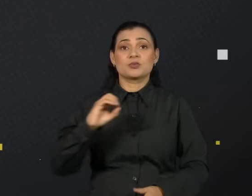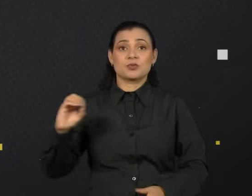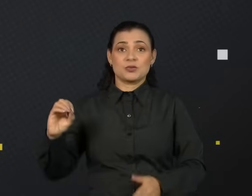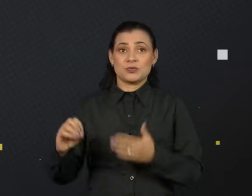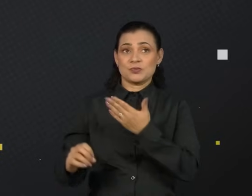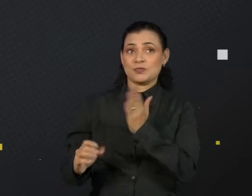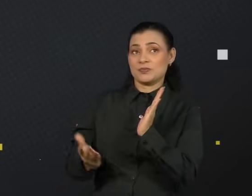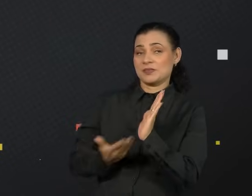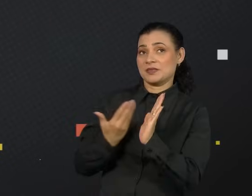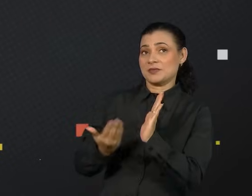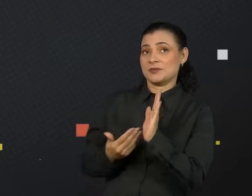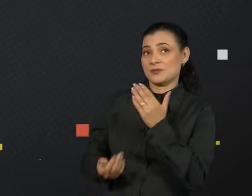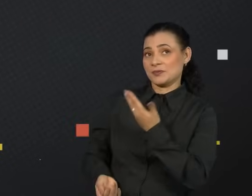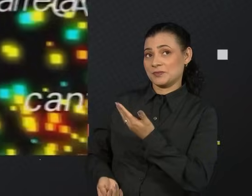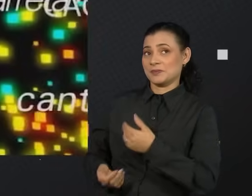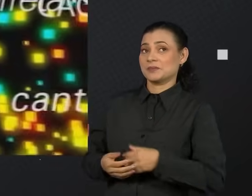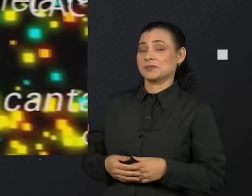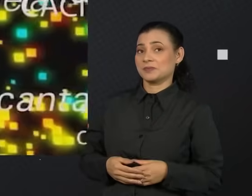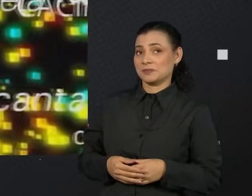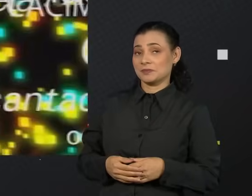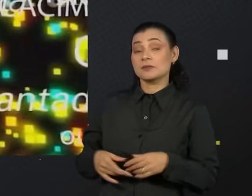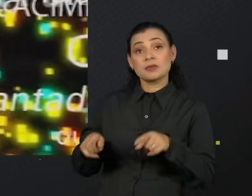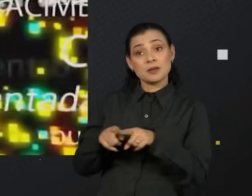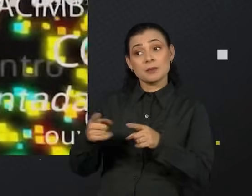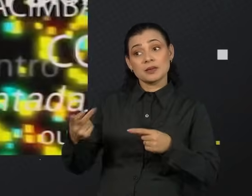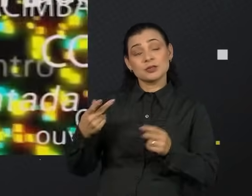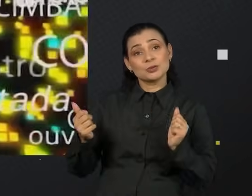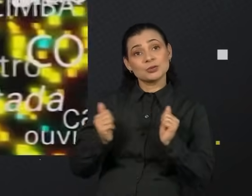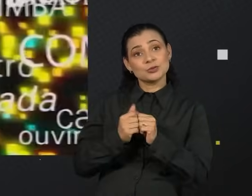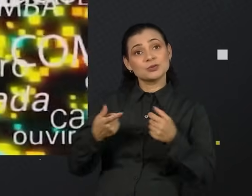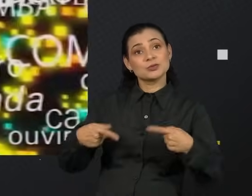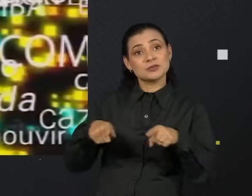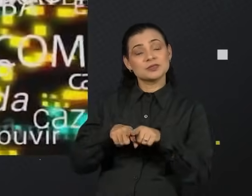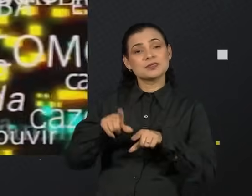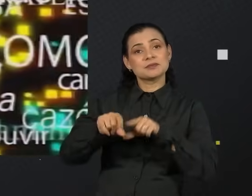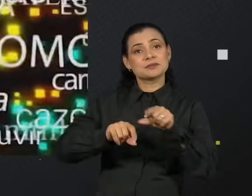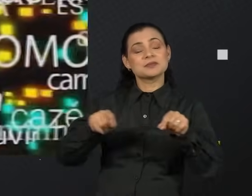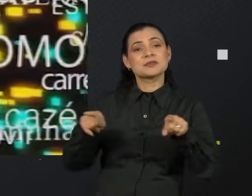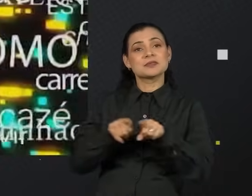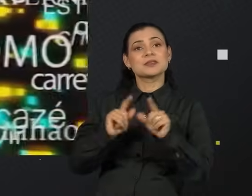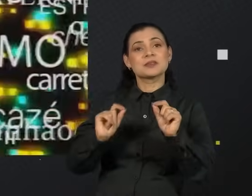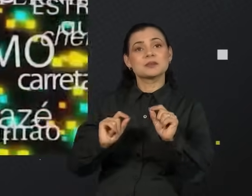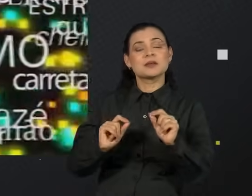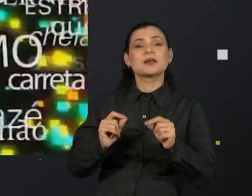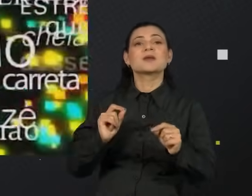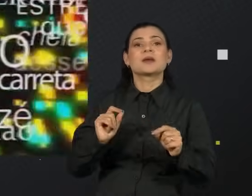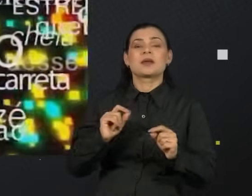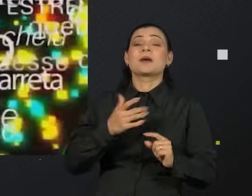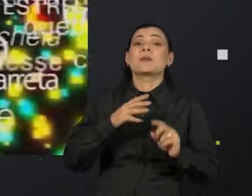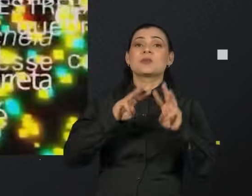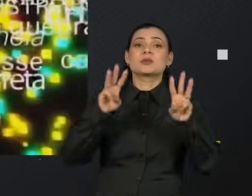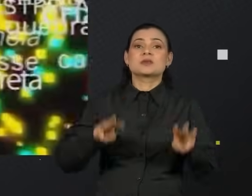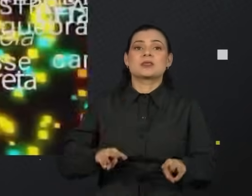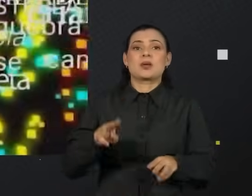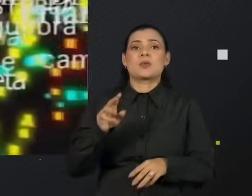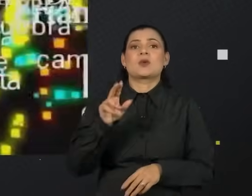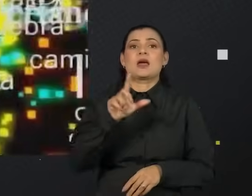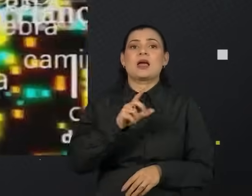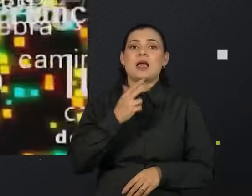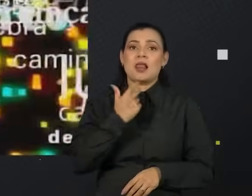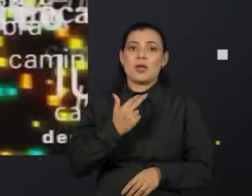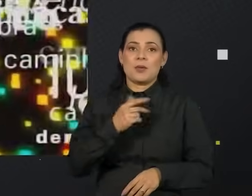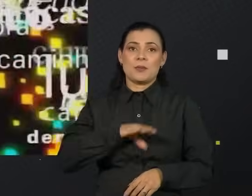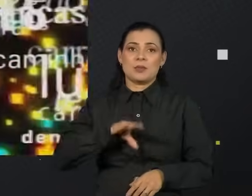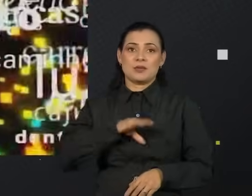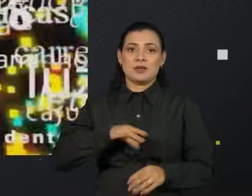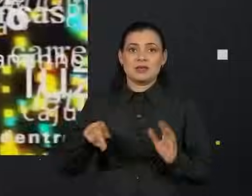antologia importante de ensaios. Fizemos juntos a curadoria da Praça da Língua, no Museu da Língua Portuguesa, E ao